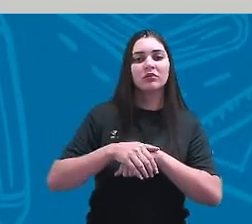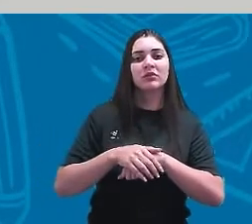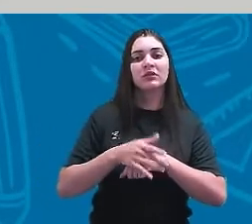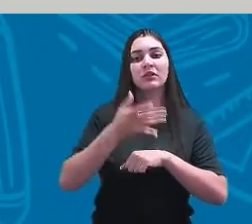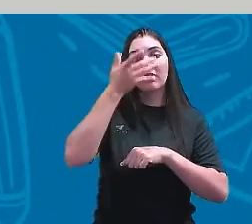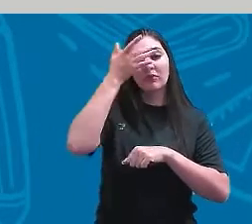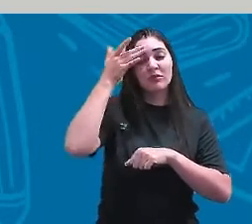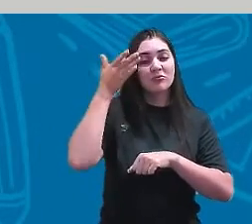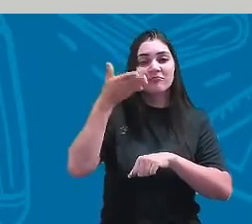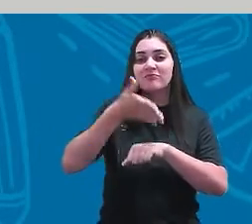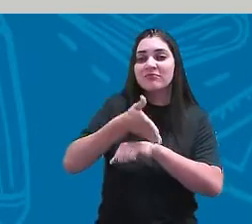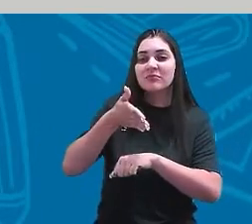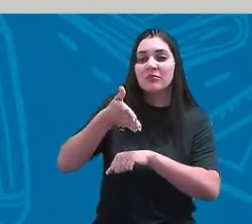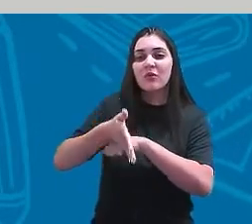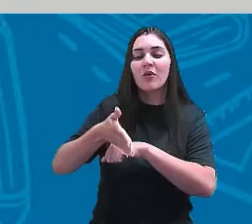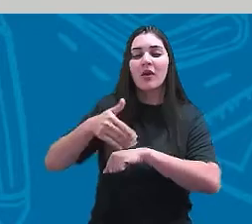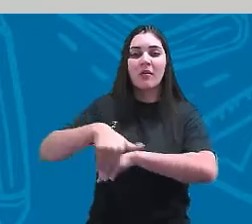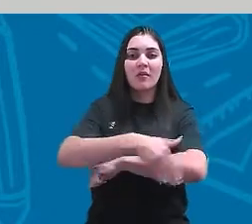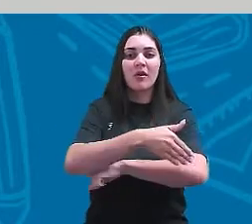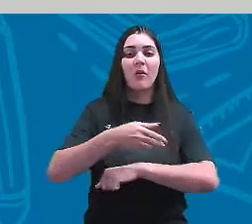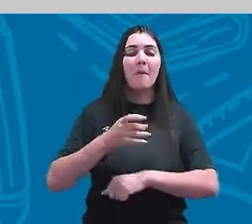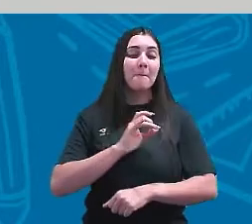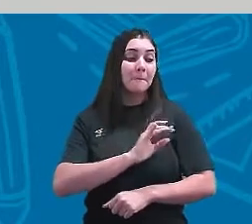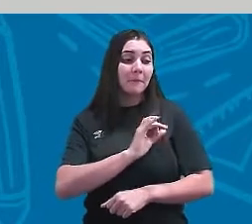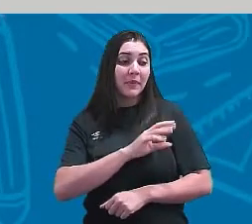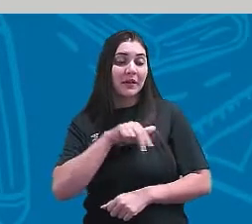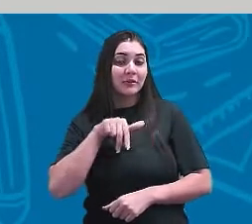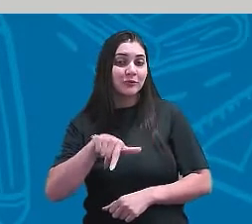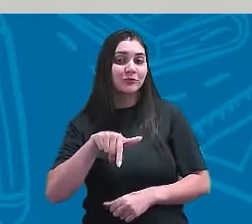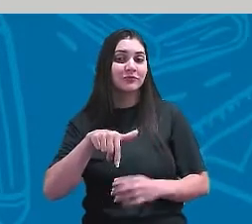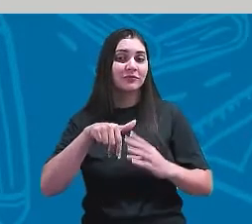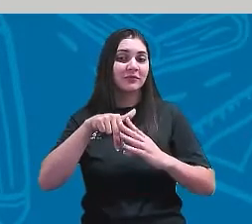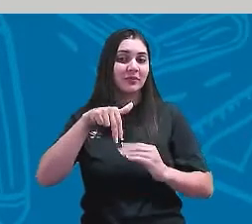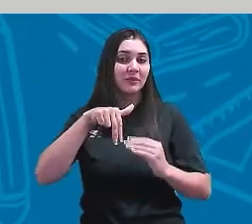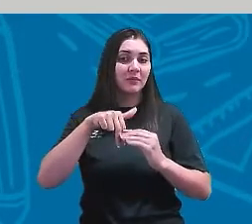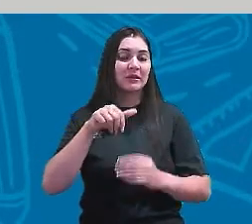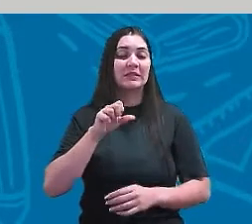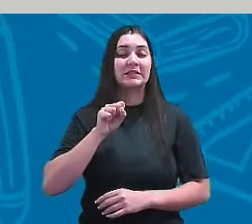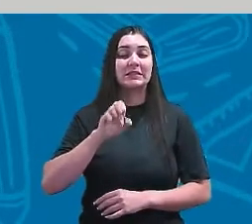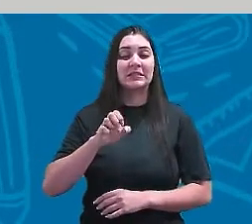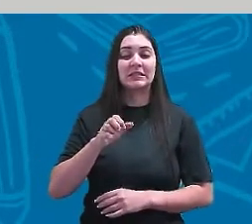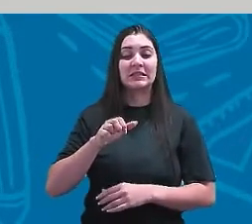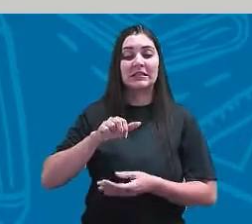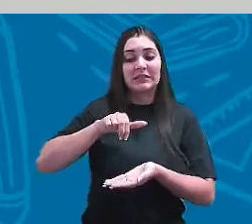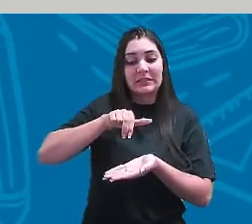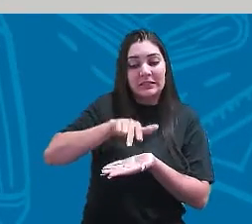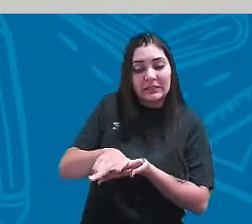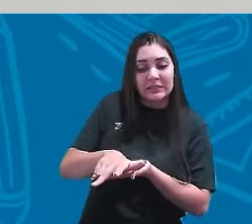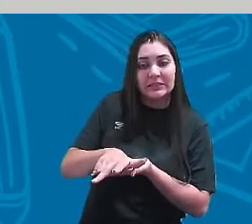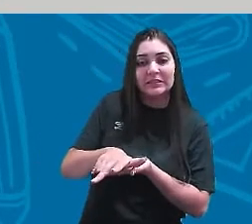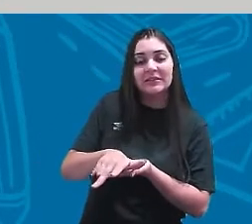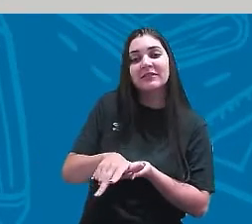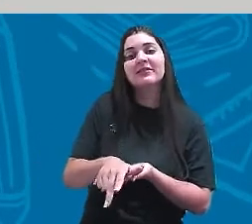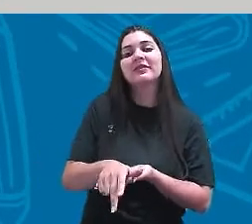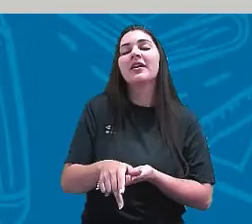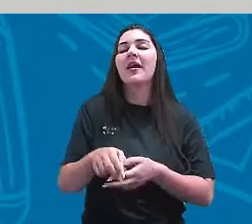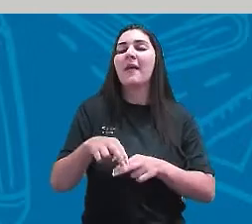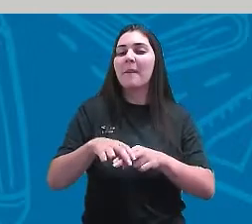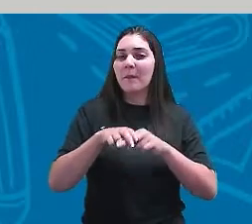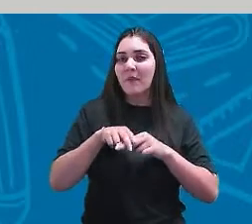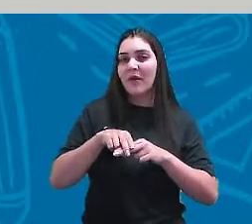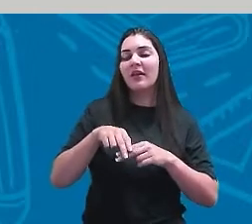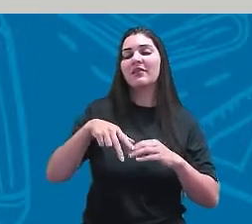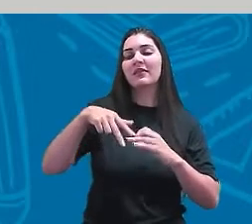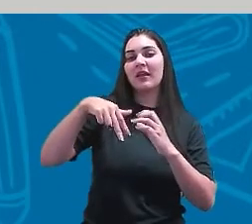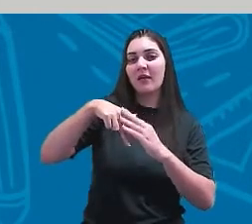começavam a frequentar a rua com medo da perna cabeluda. Vejam, se você caísse, escorregasse, caísse, era a perna cabeluda